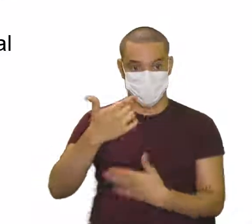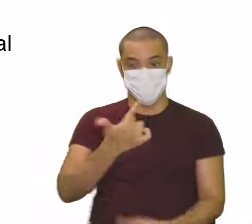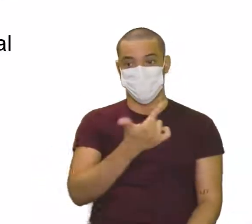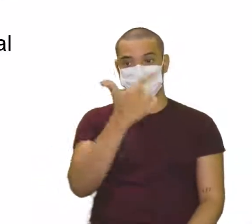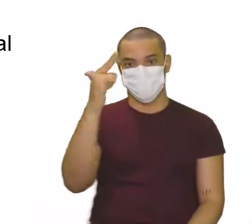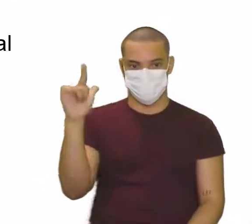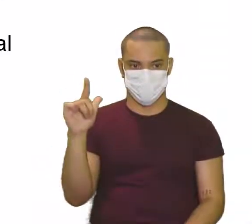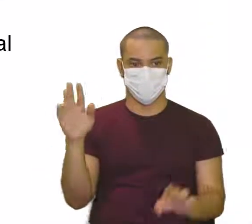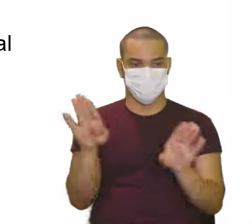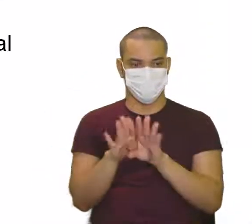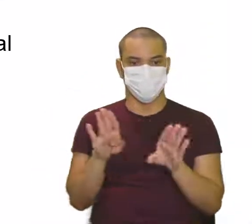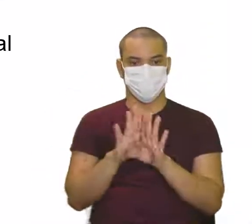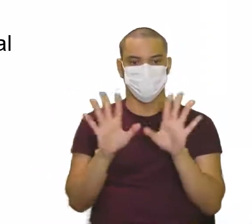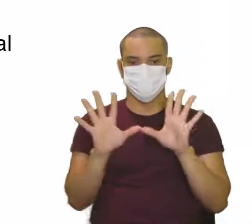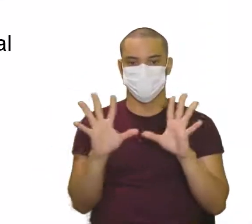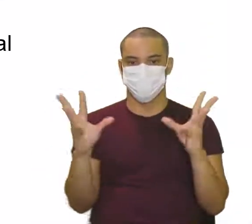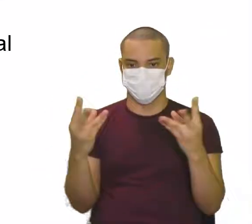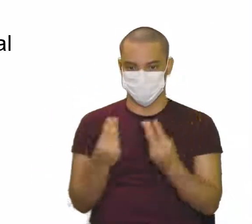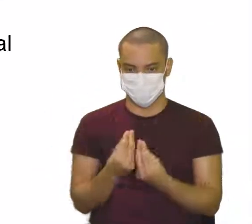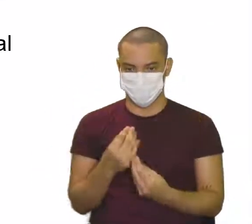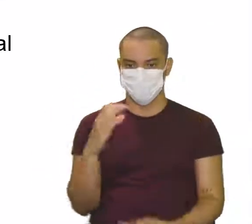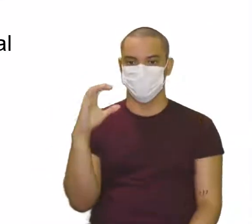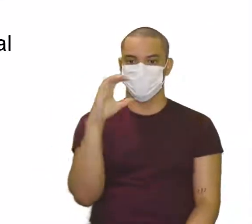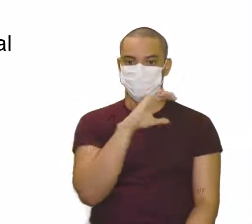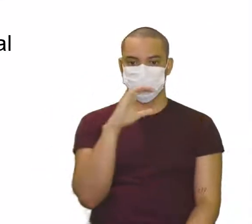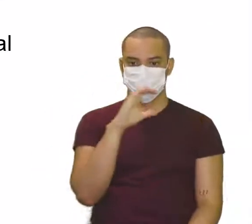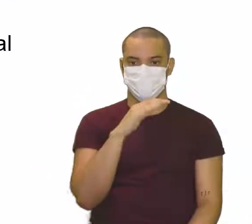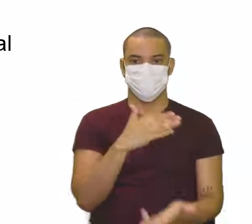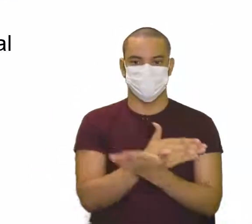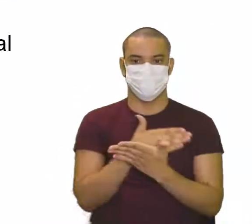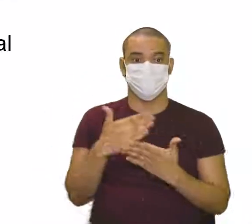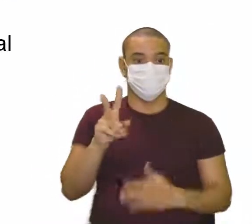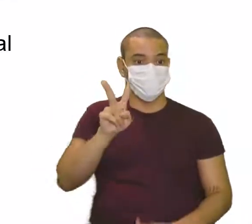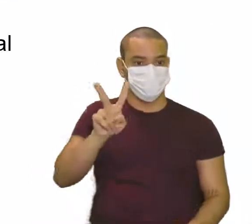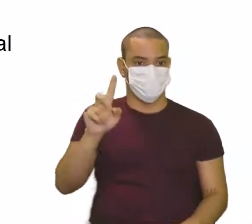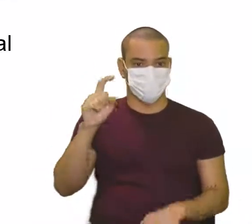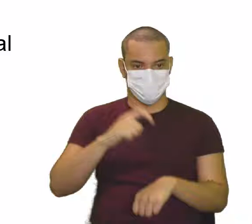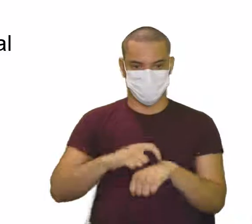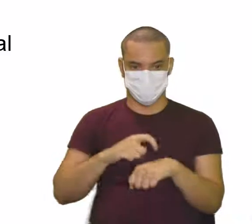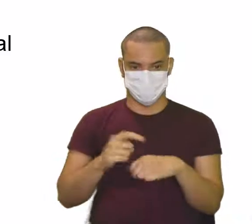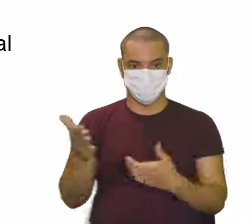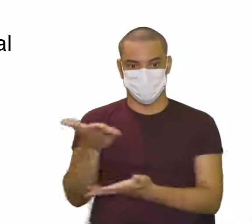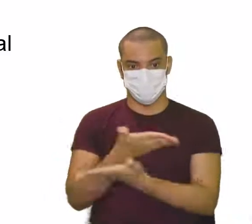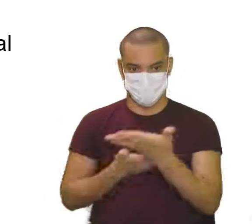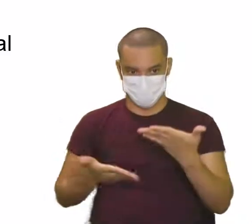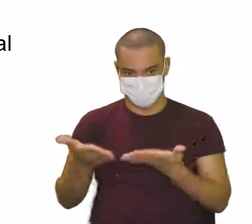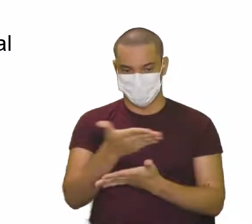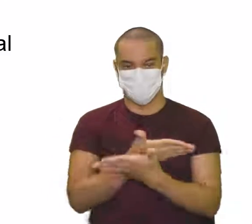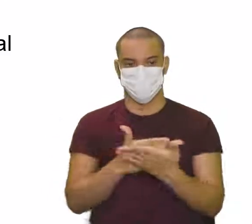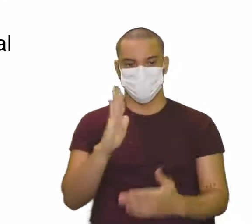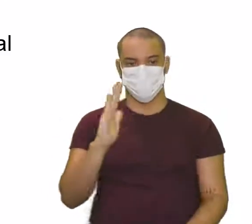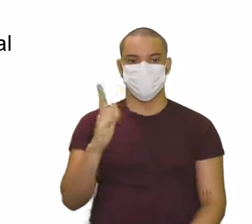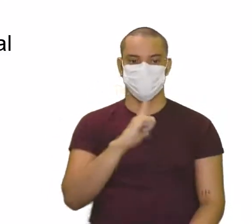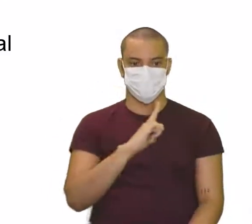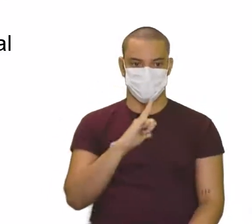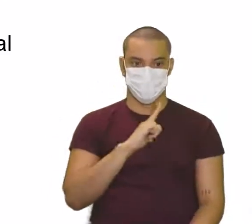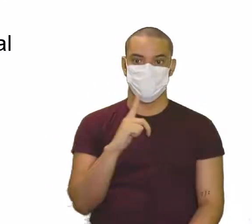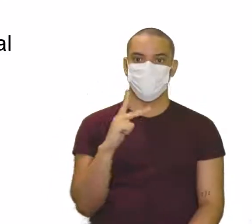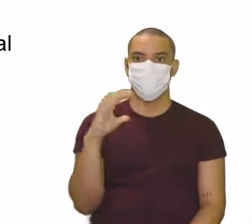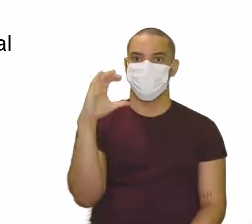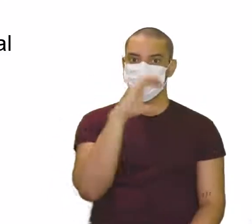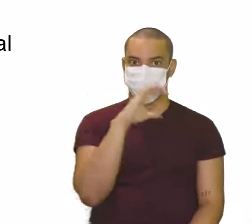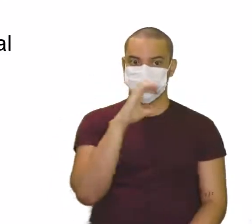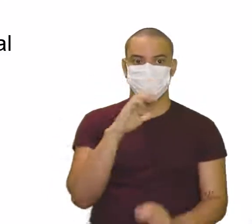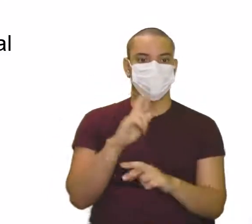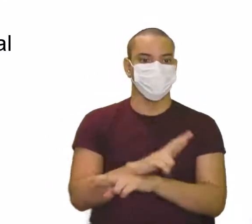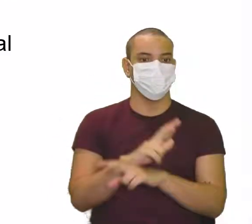gente supor, partículas com velocidade inicial v no momento da interação, ou seja, ela já vem com uma certa velocidade,